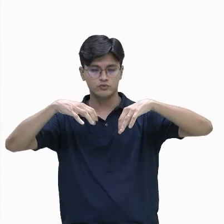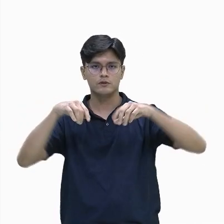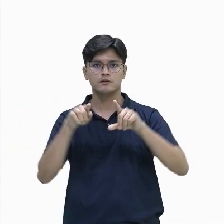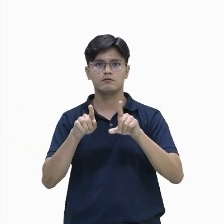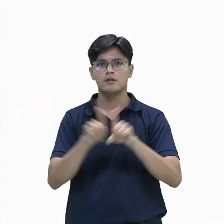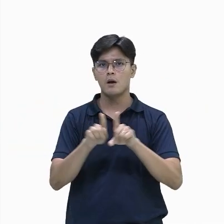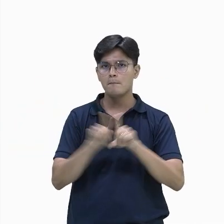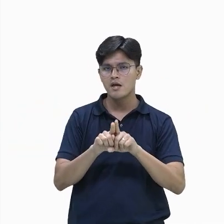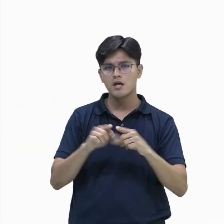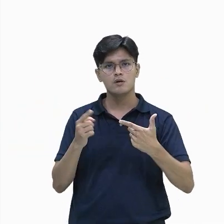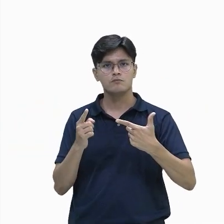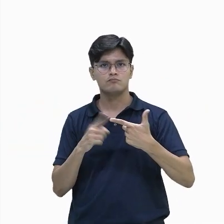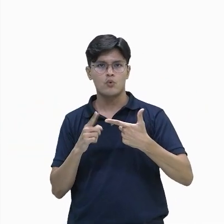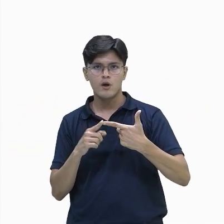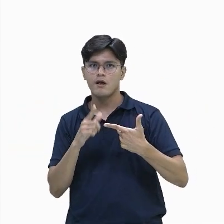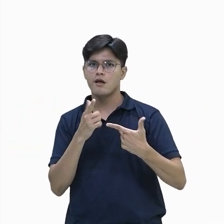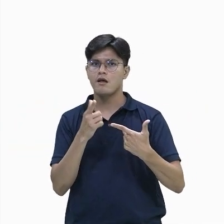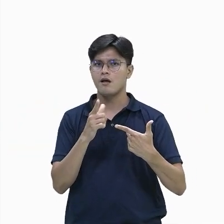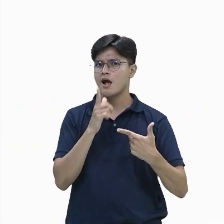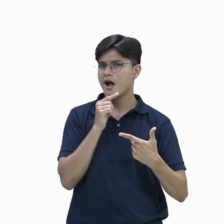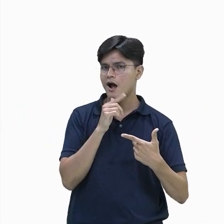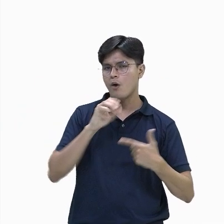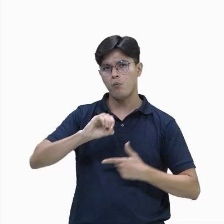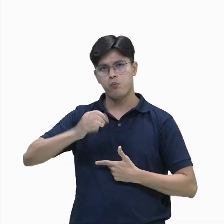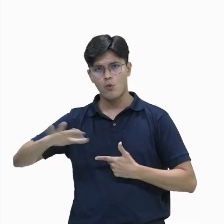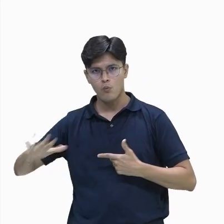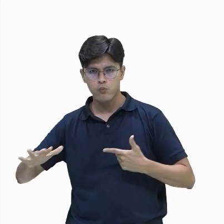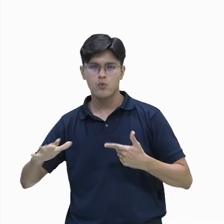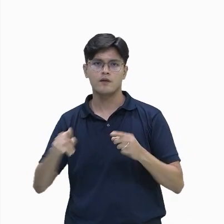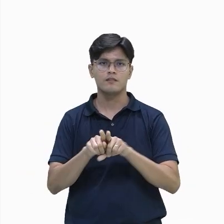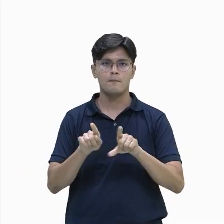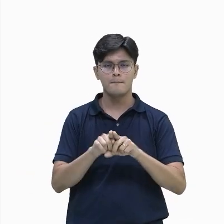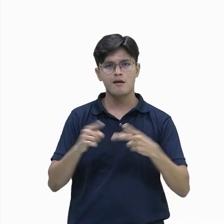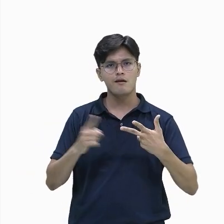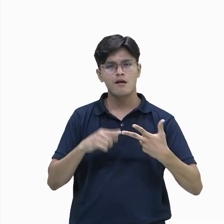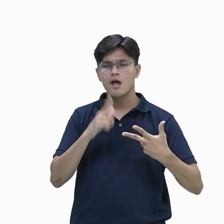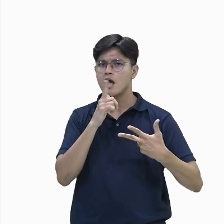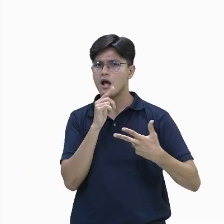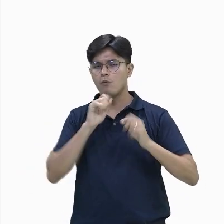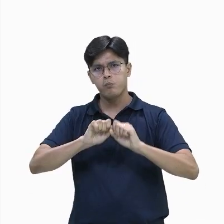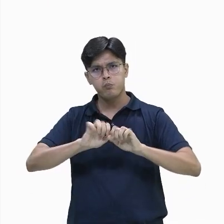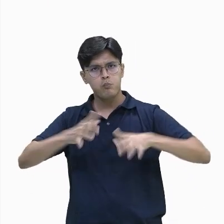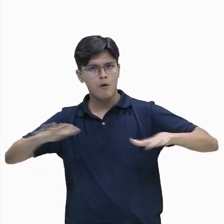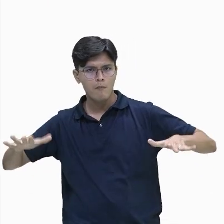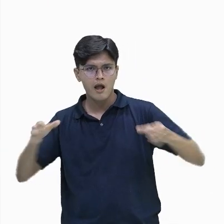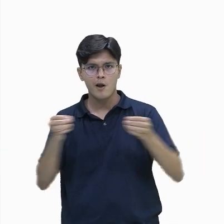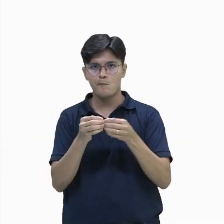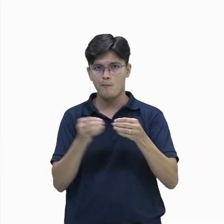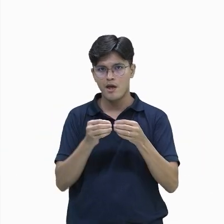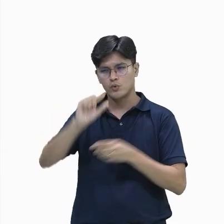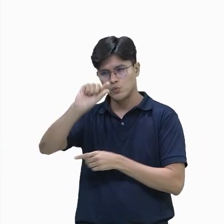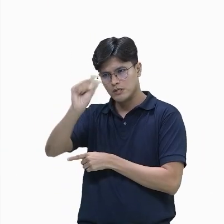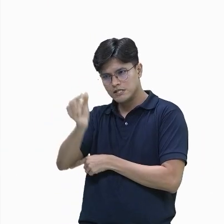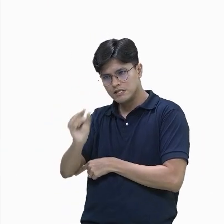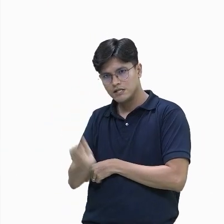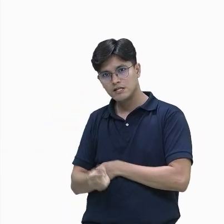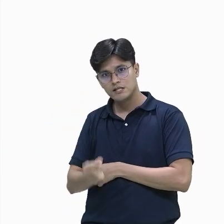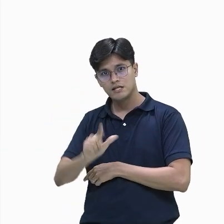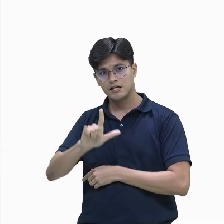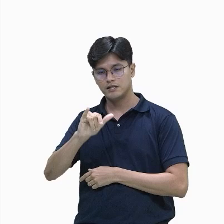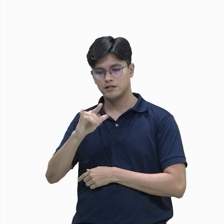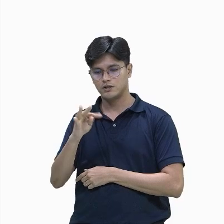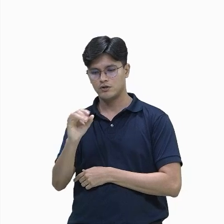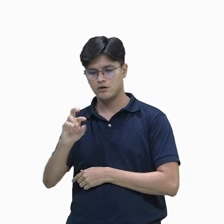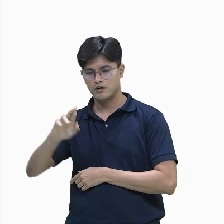dos oceanos, dos mares próximo ao litoral. Olha só, gente, um agente que às vezes a